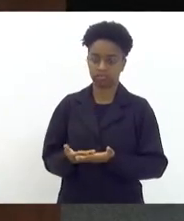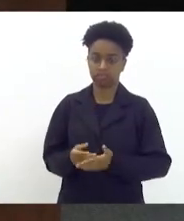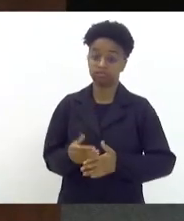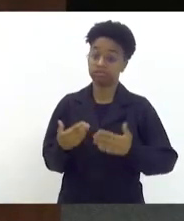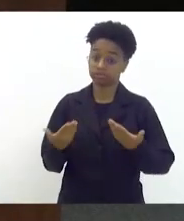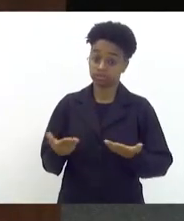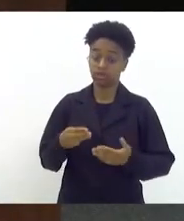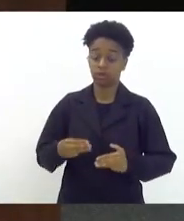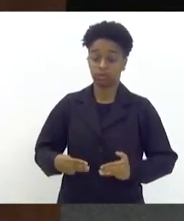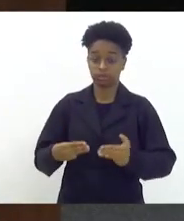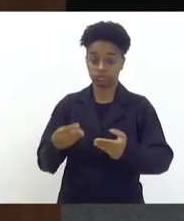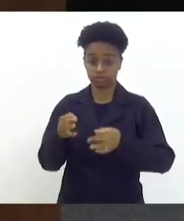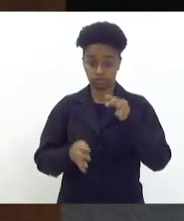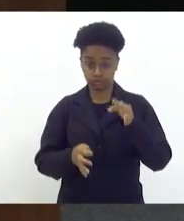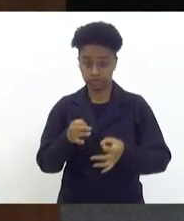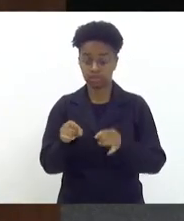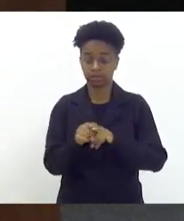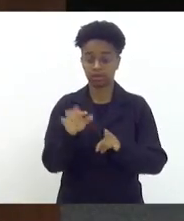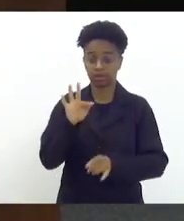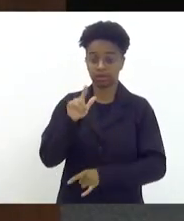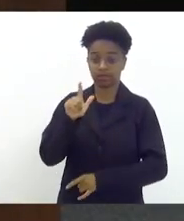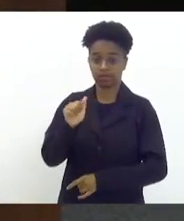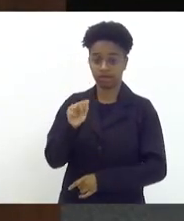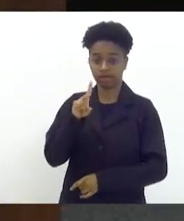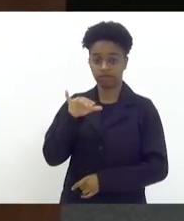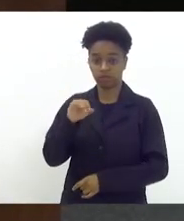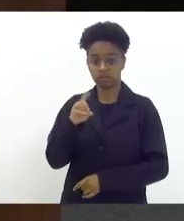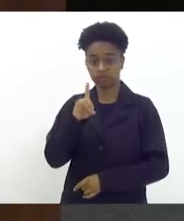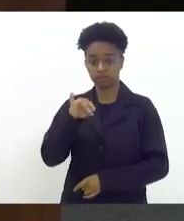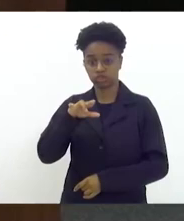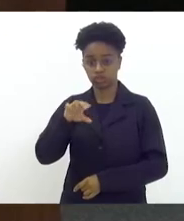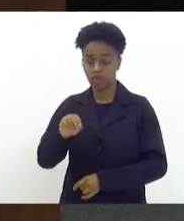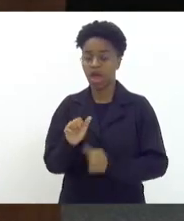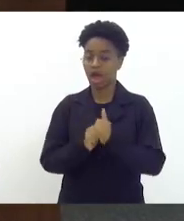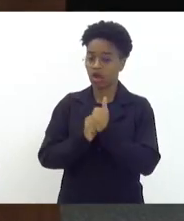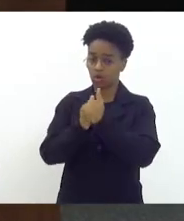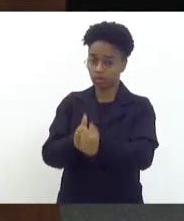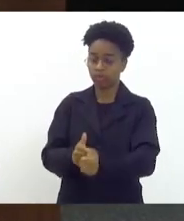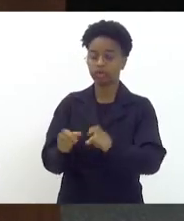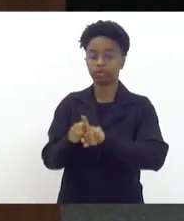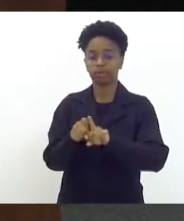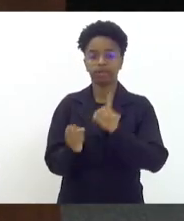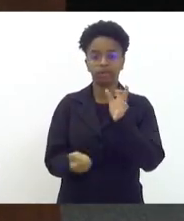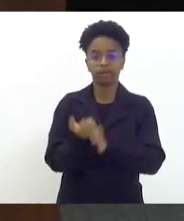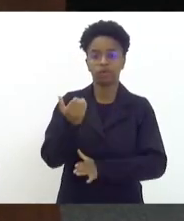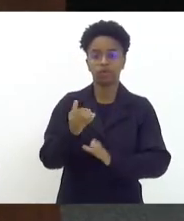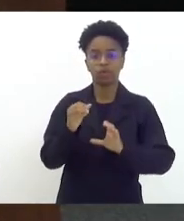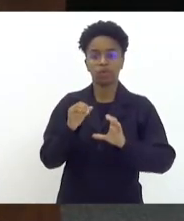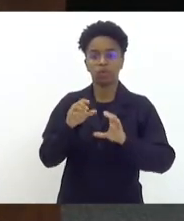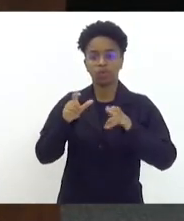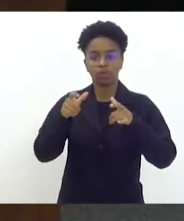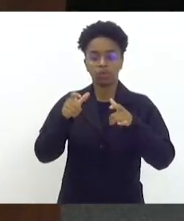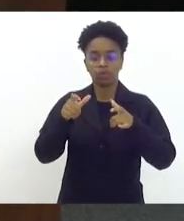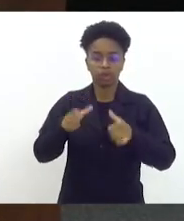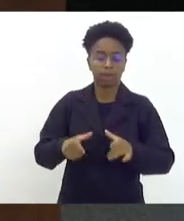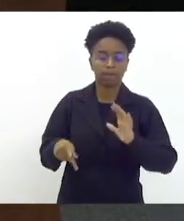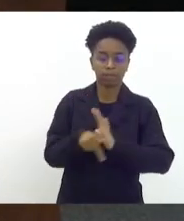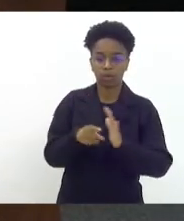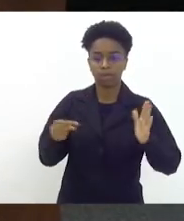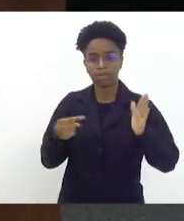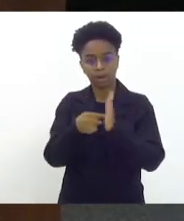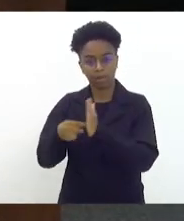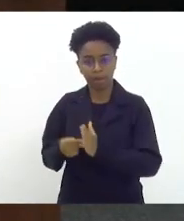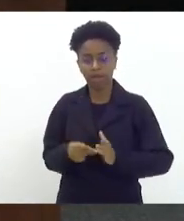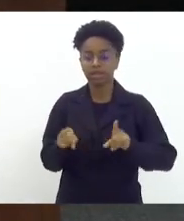o ministro da Justiça Flávio Dino acompanhou de perto montou um canal direto de denúncia estruturou por